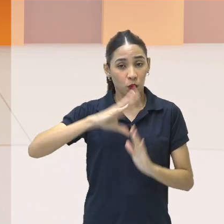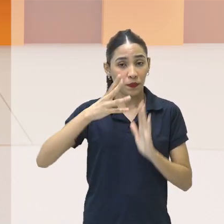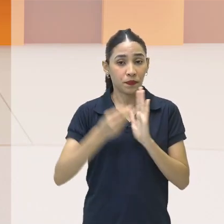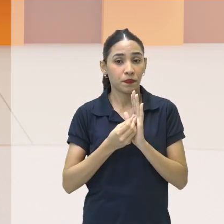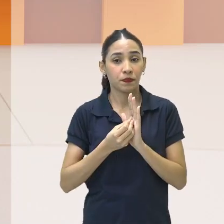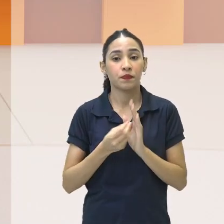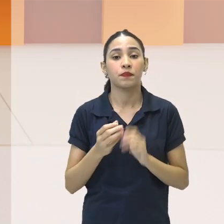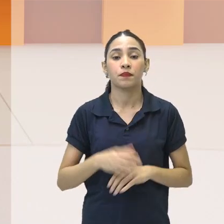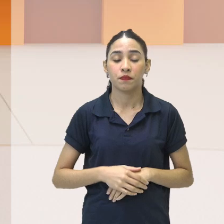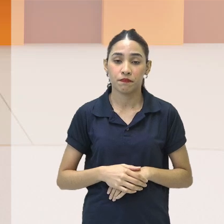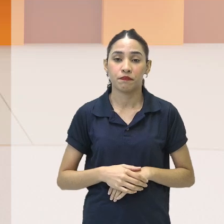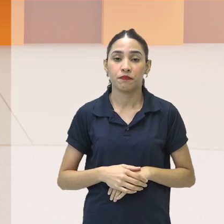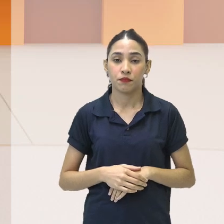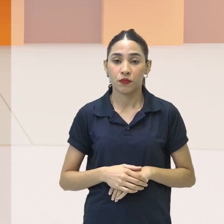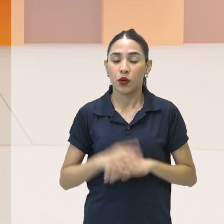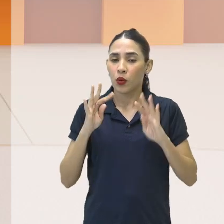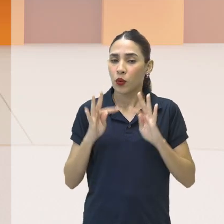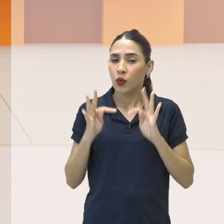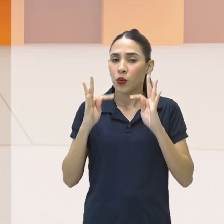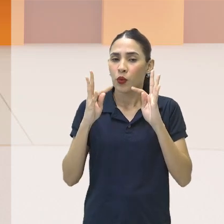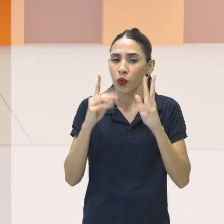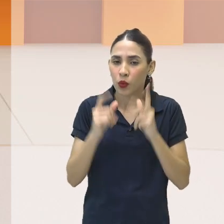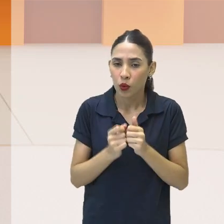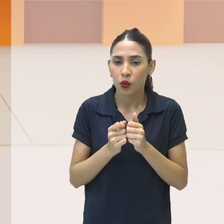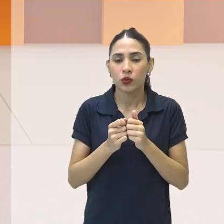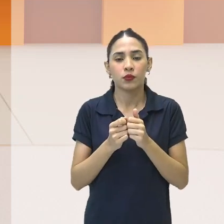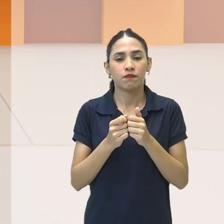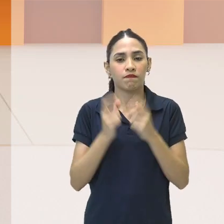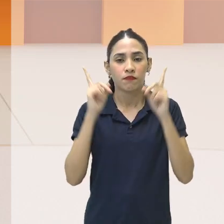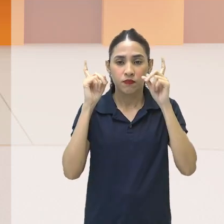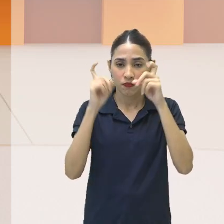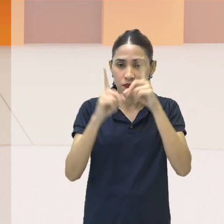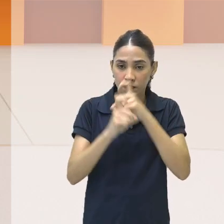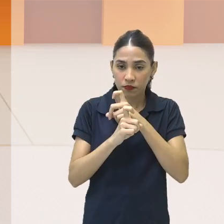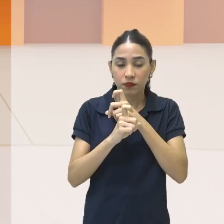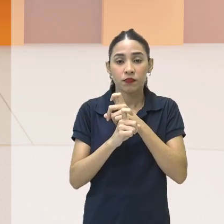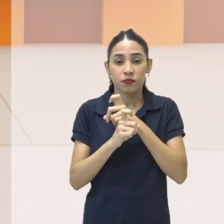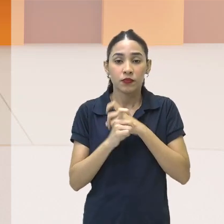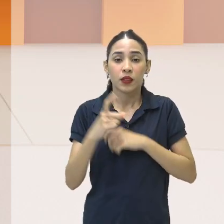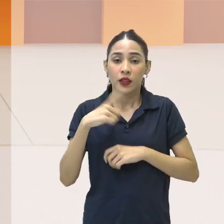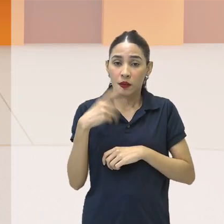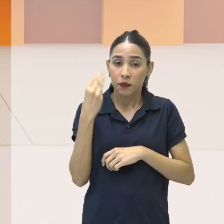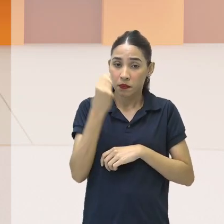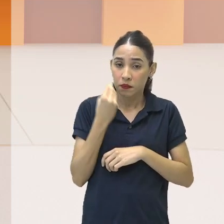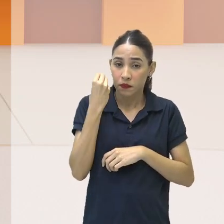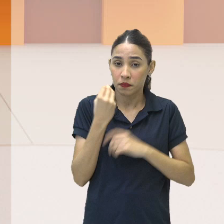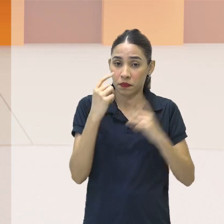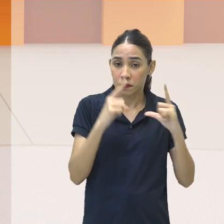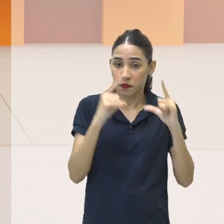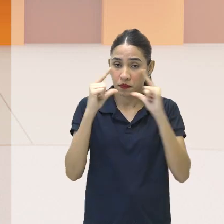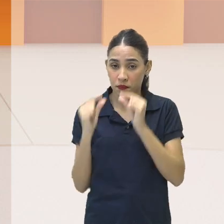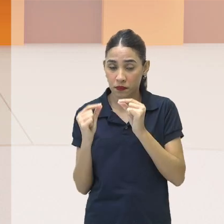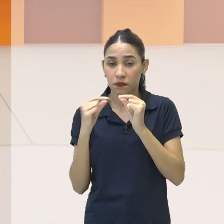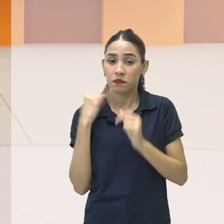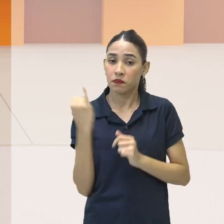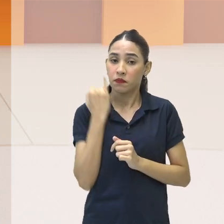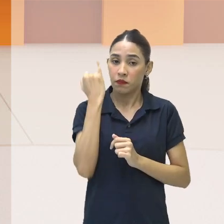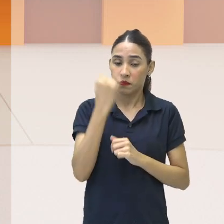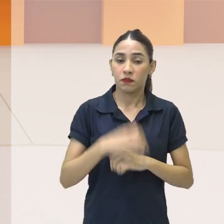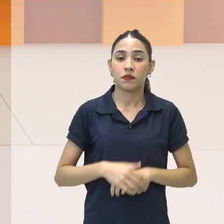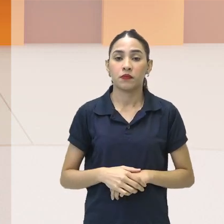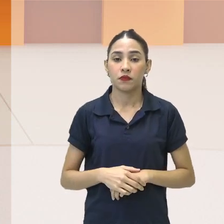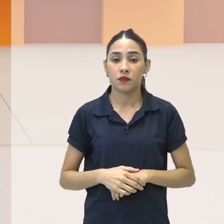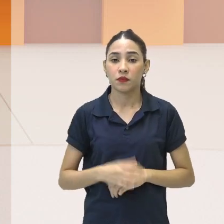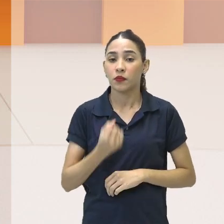Amazonas, apesar de todos esses entraves, ele experimentou uma diminuição